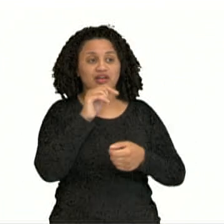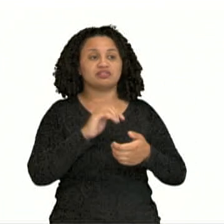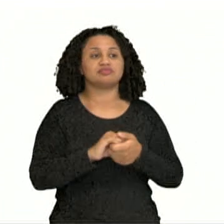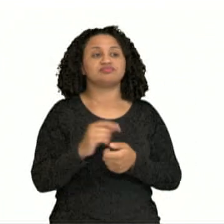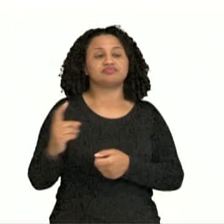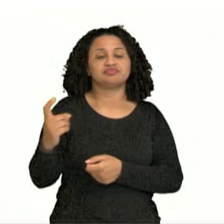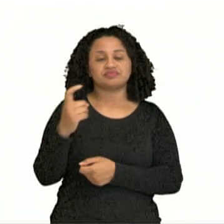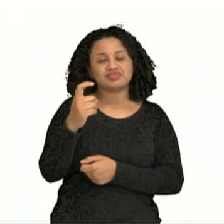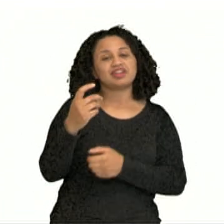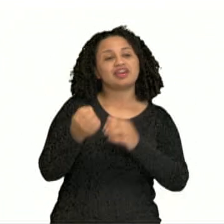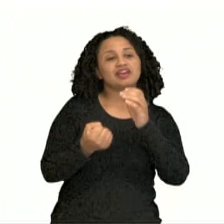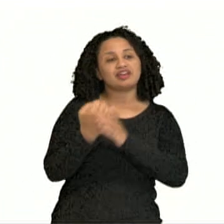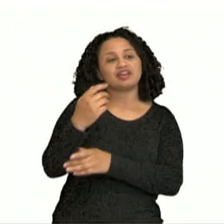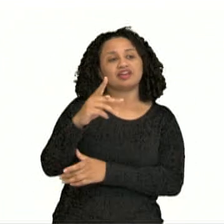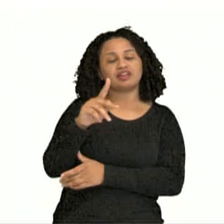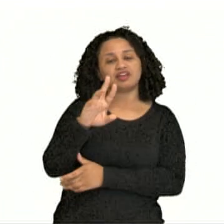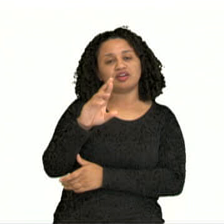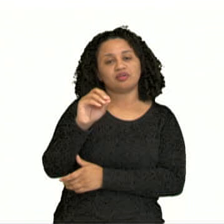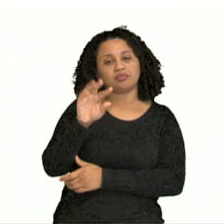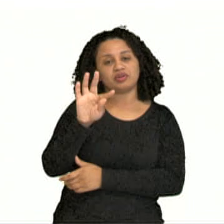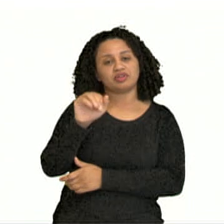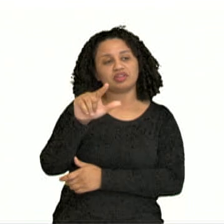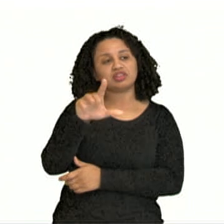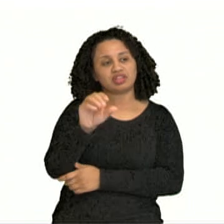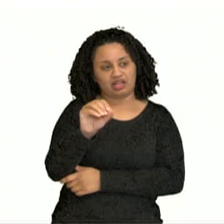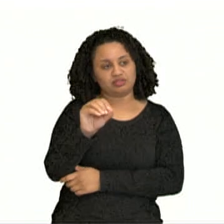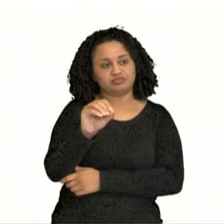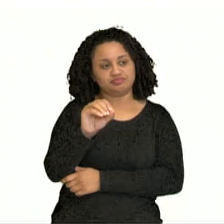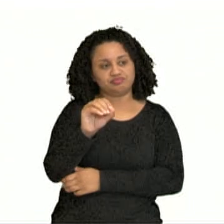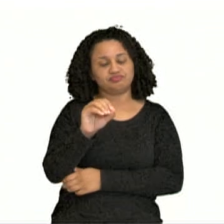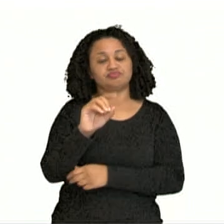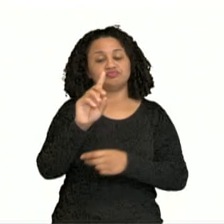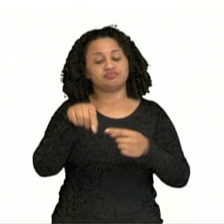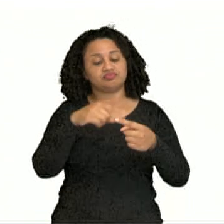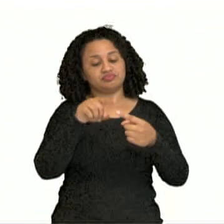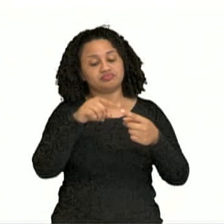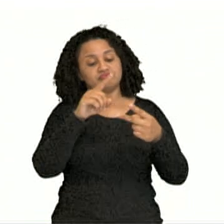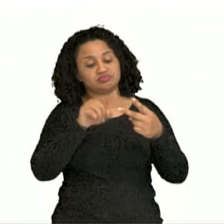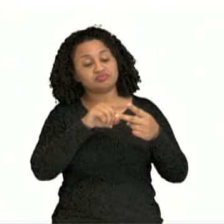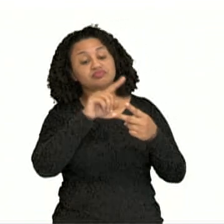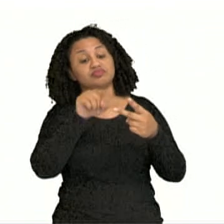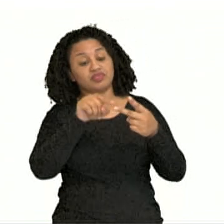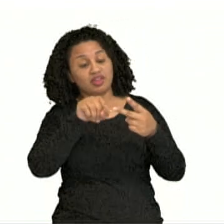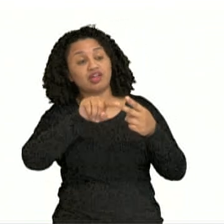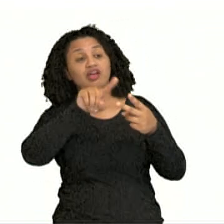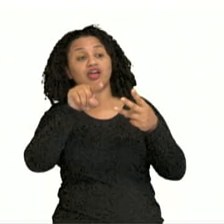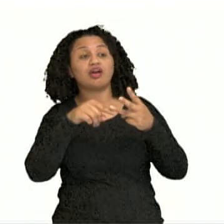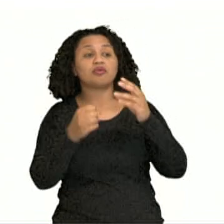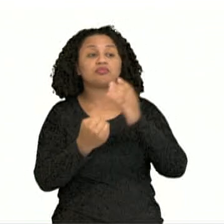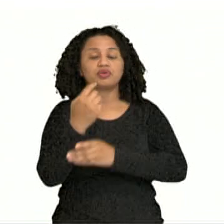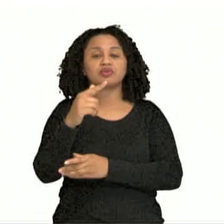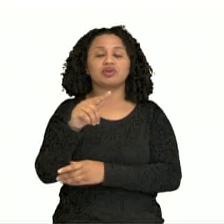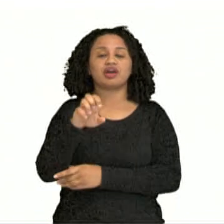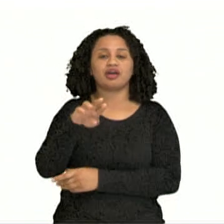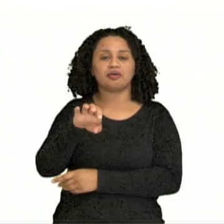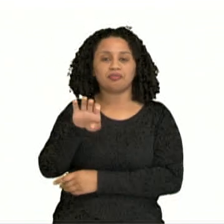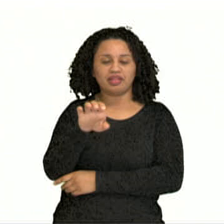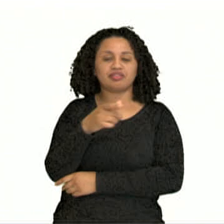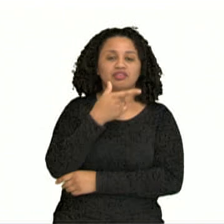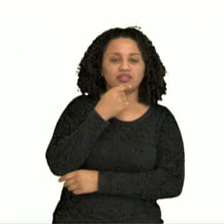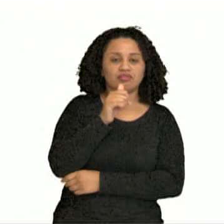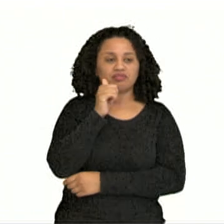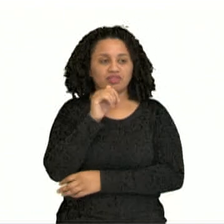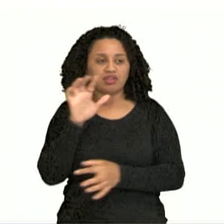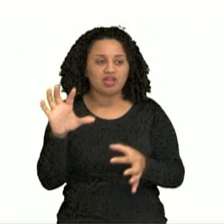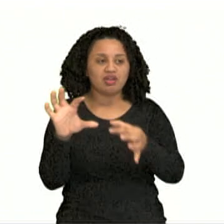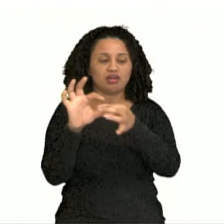ao protalo, ou seja, a parte do gametófito. No protalo são produzidos os gametas, masculino e feminino, e a